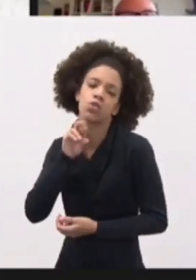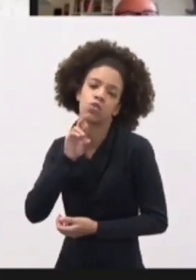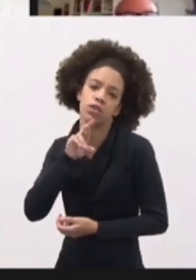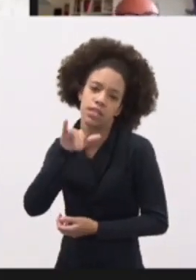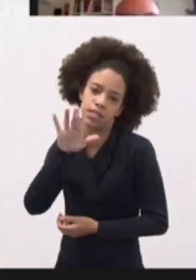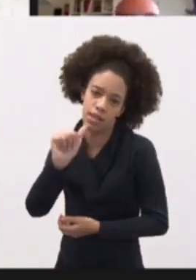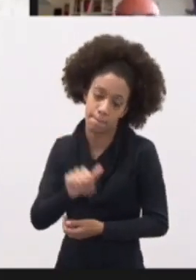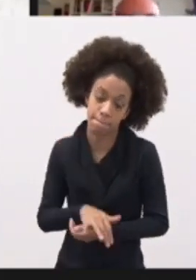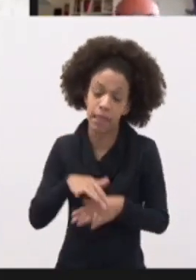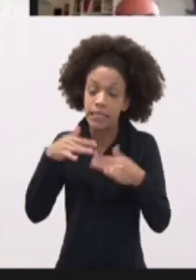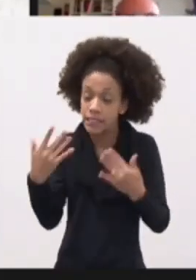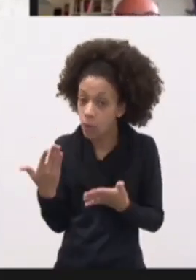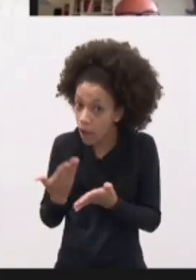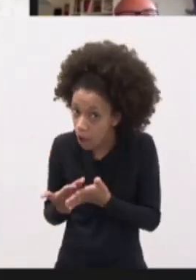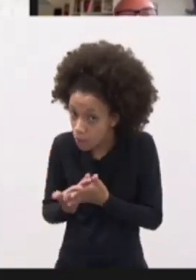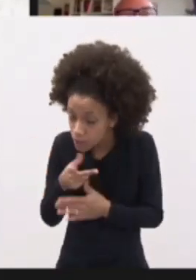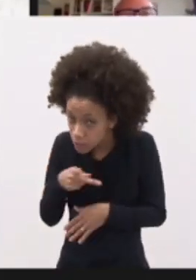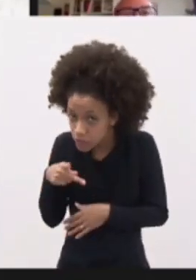André,